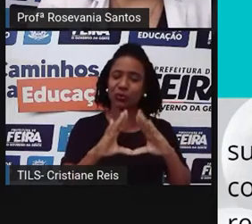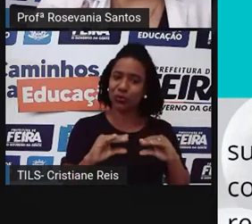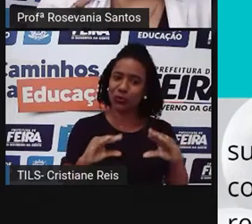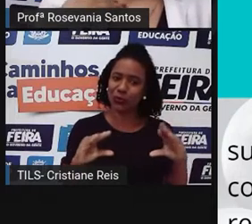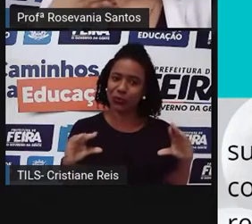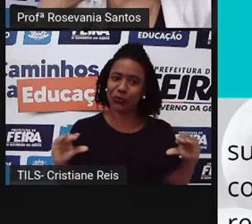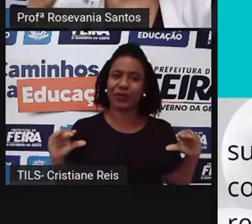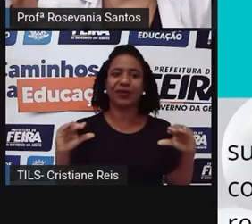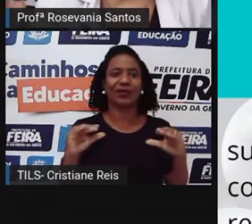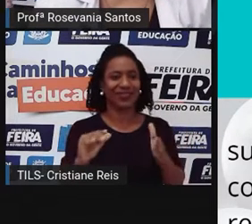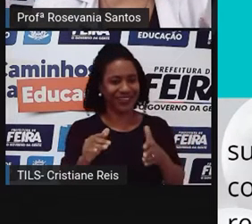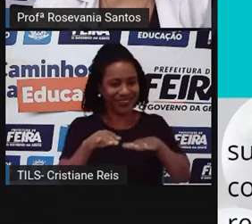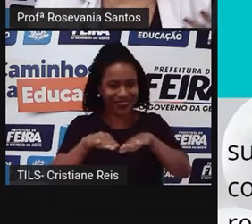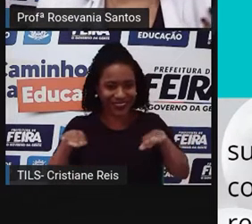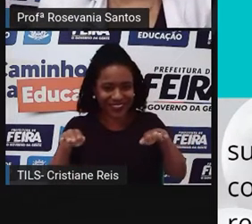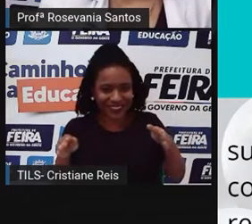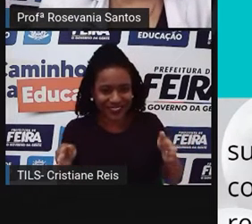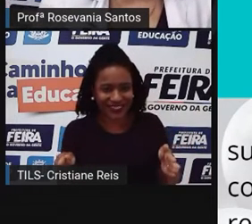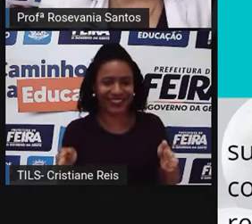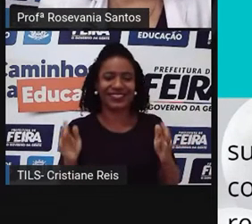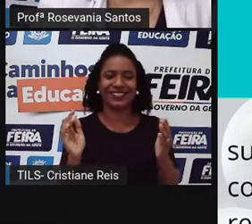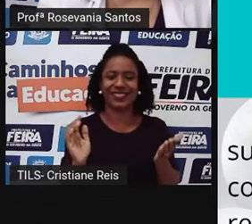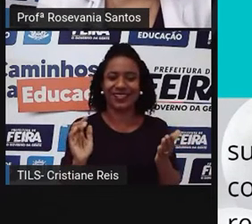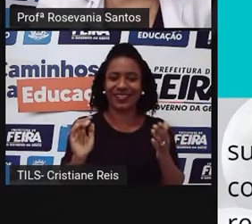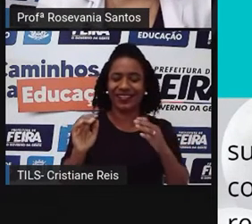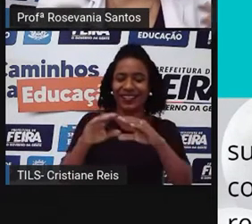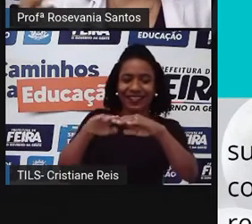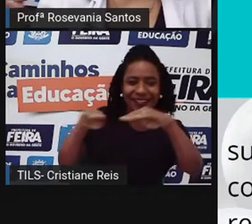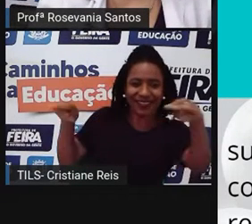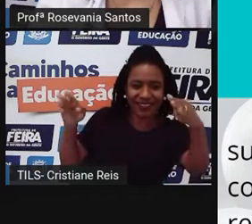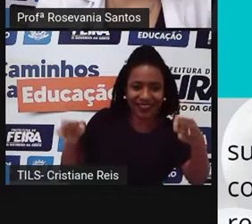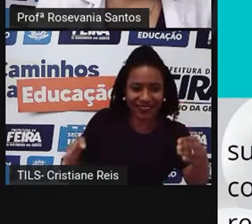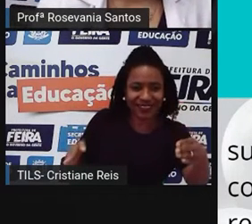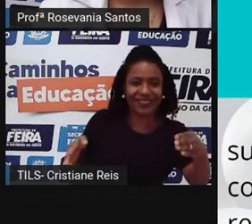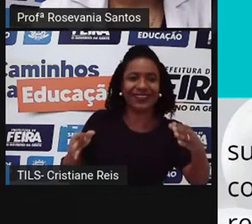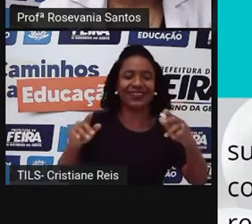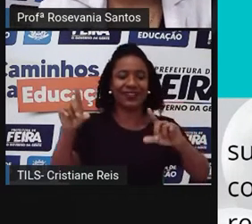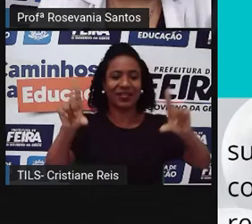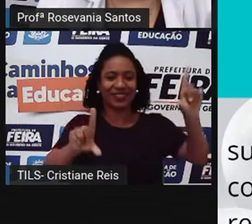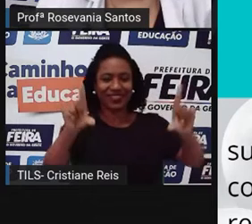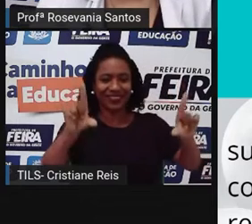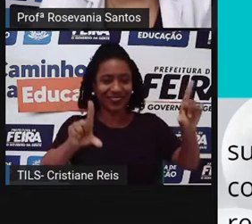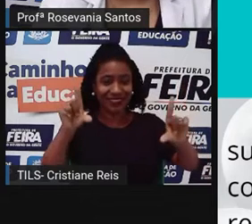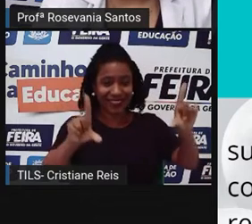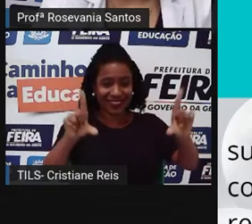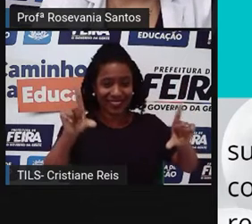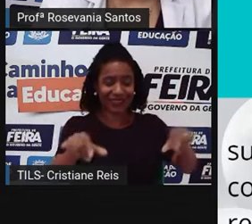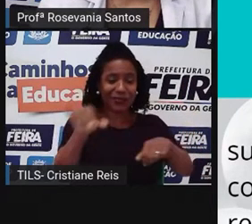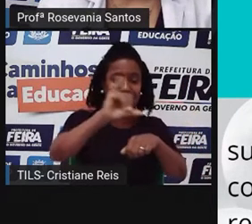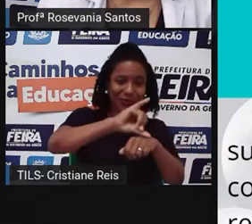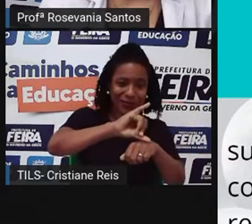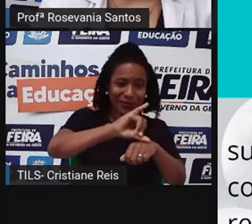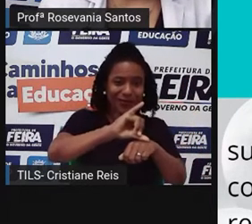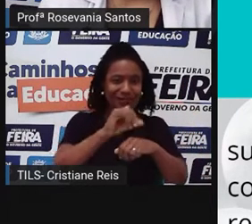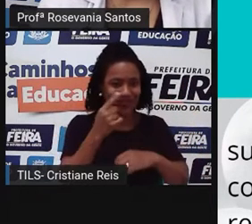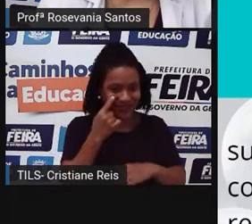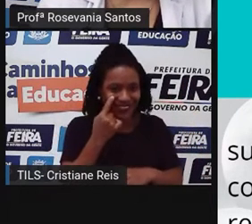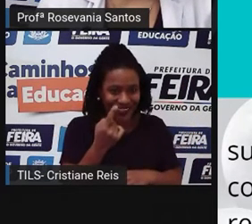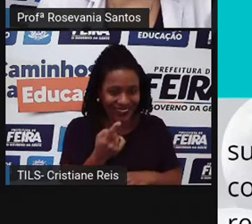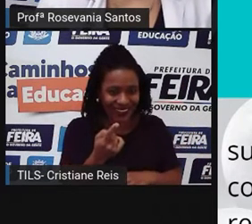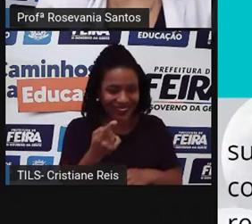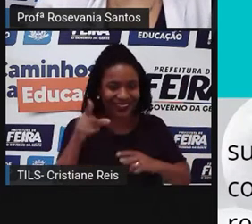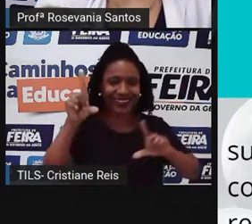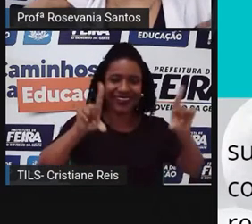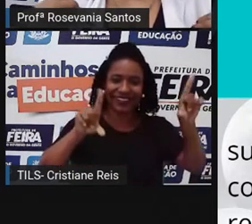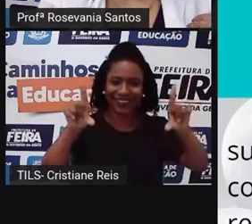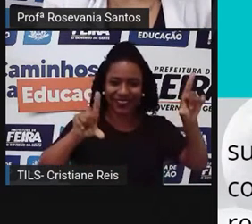sofá, mesinha de canto, né? Estante, rack, o que for lá, uma TV, que é muito comum, né? A gente botar uma TV na